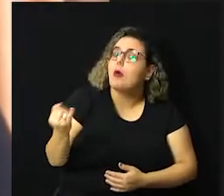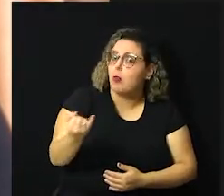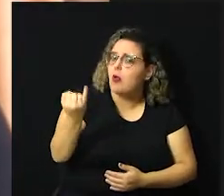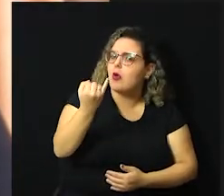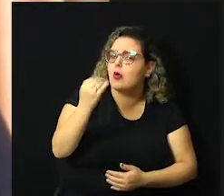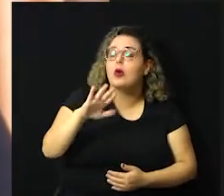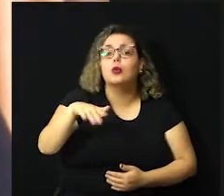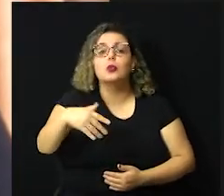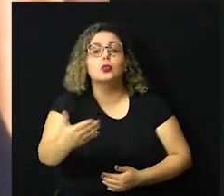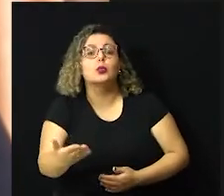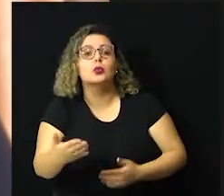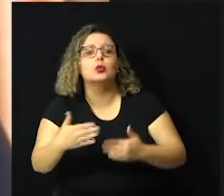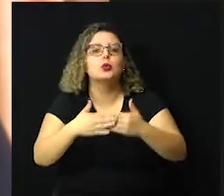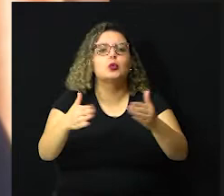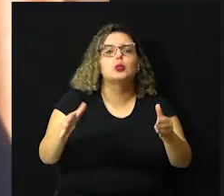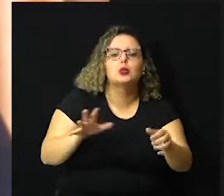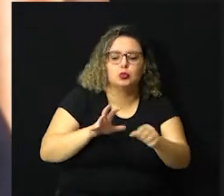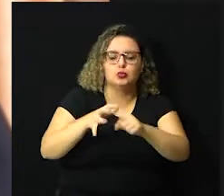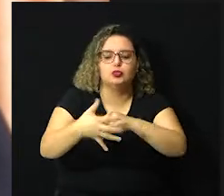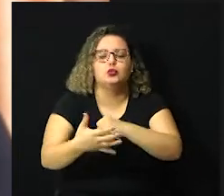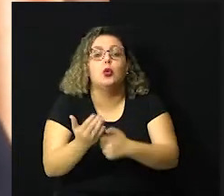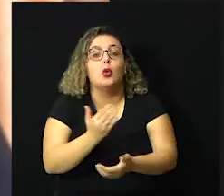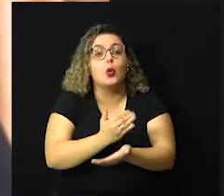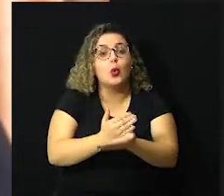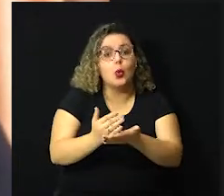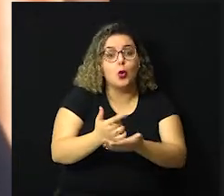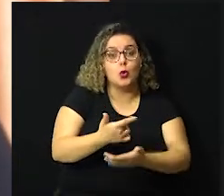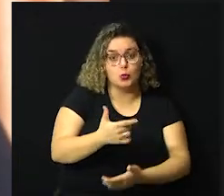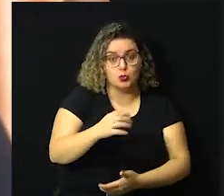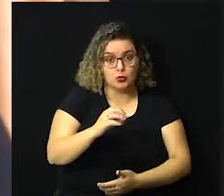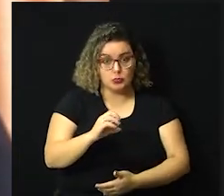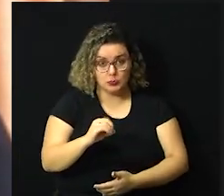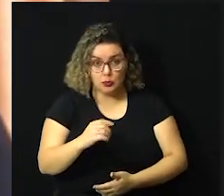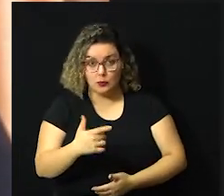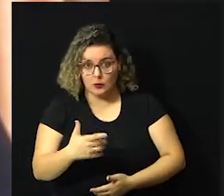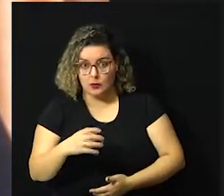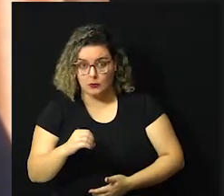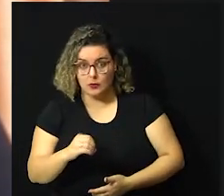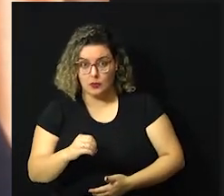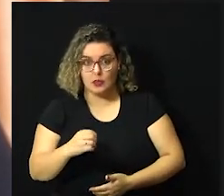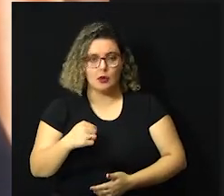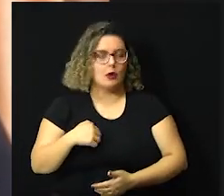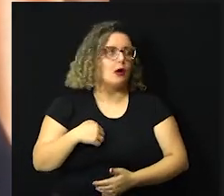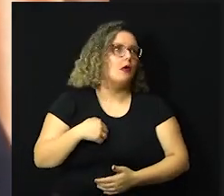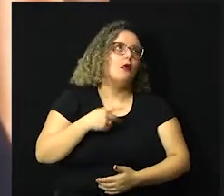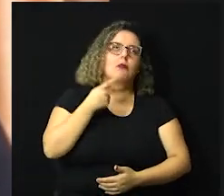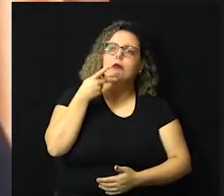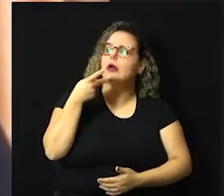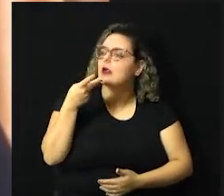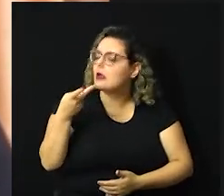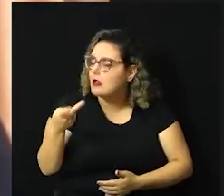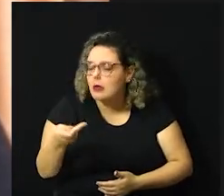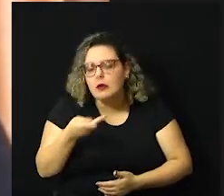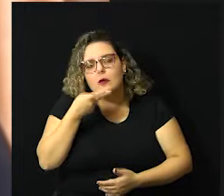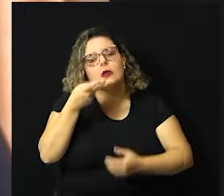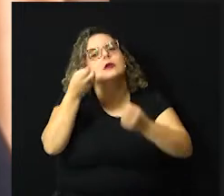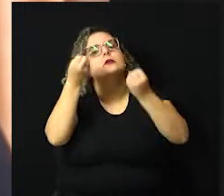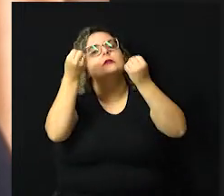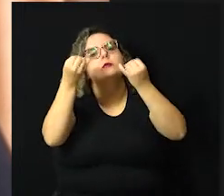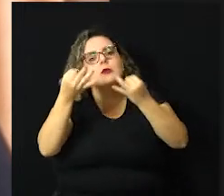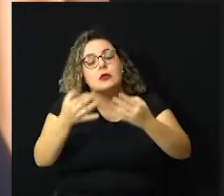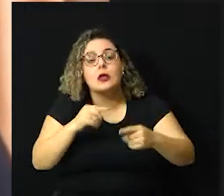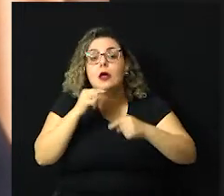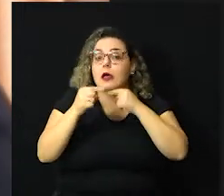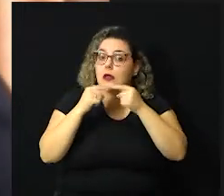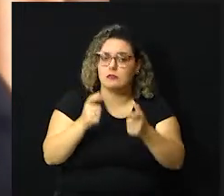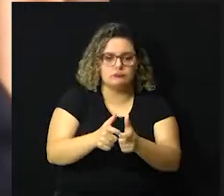nós começamos a ter a Covid-19 no início de 2020, eu cansei de falar, de dar essa explicação, porque essa era a dúvida